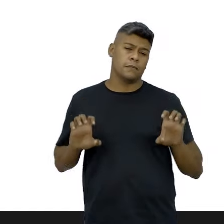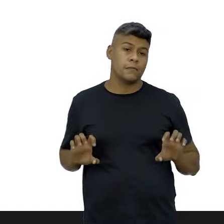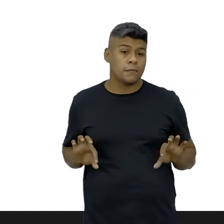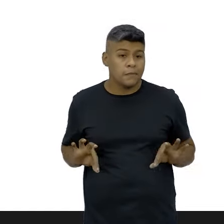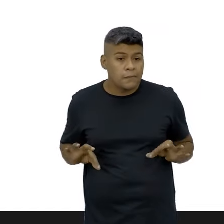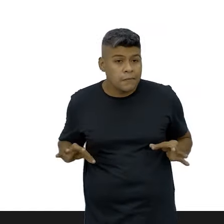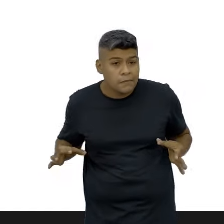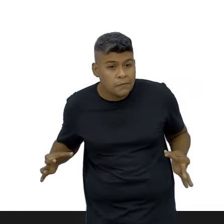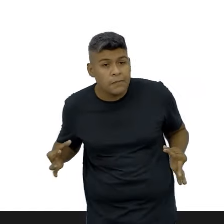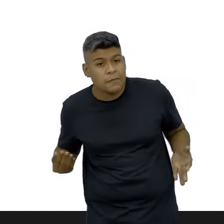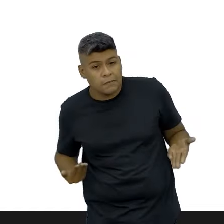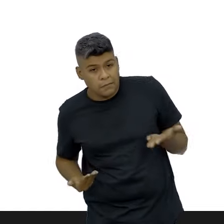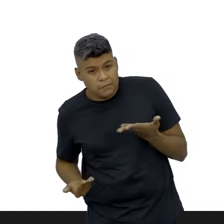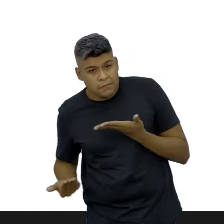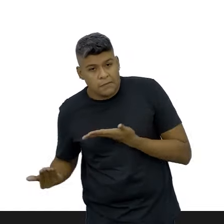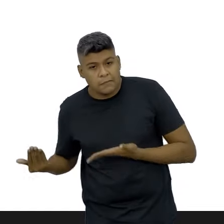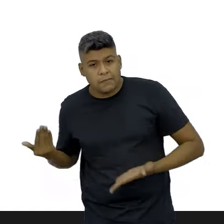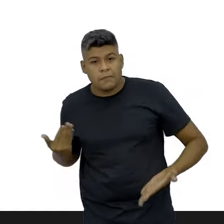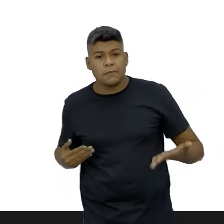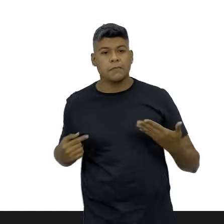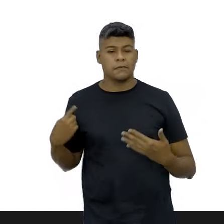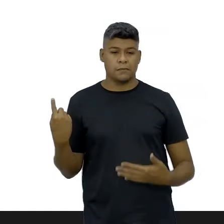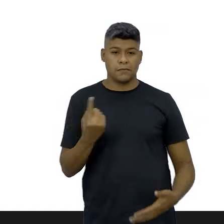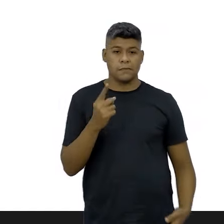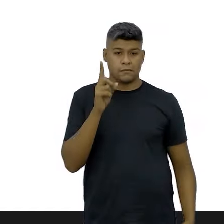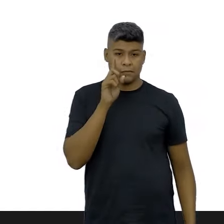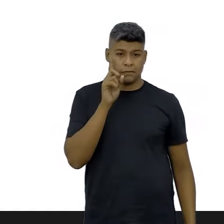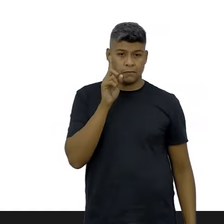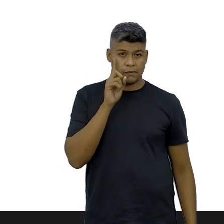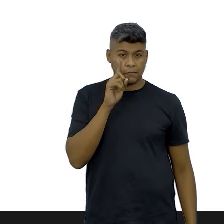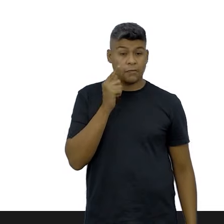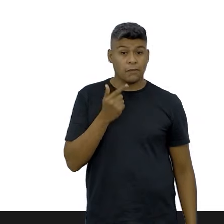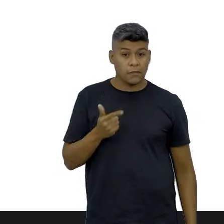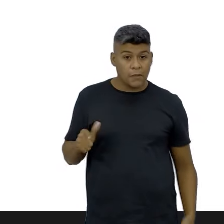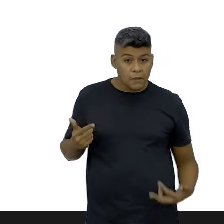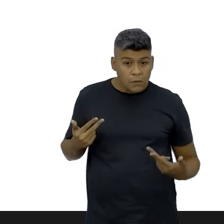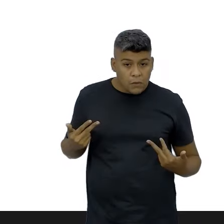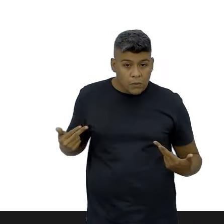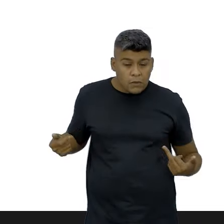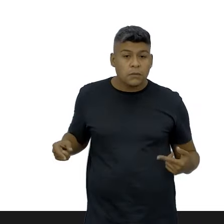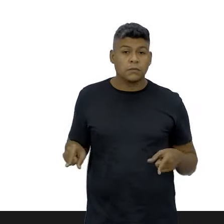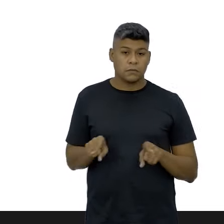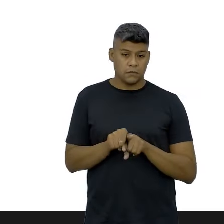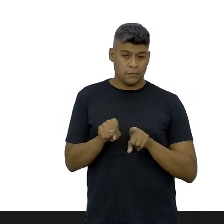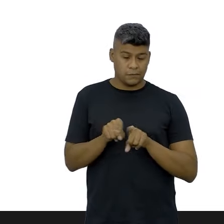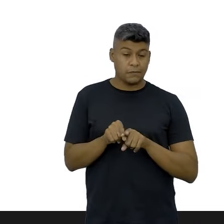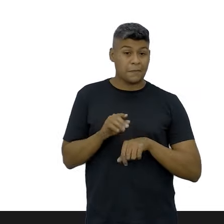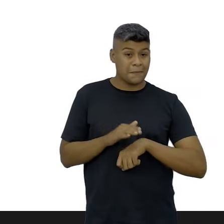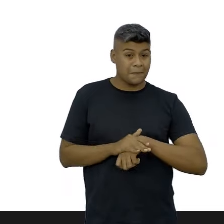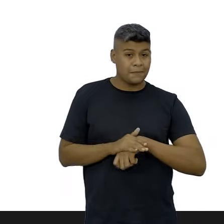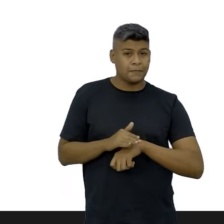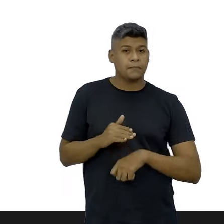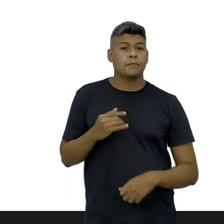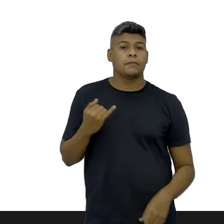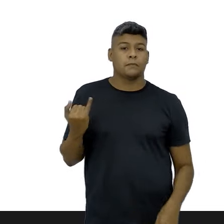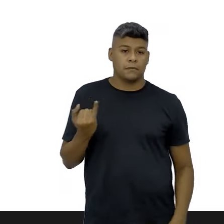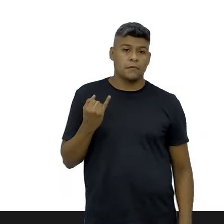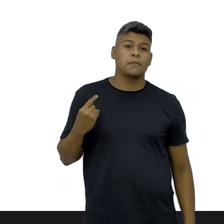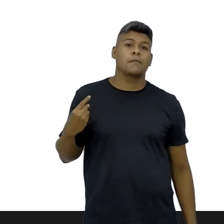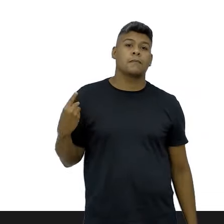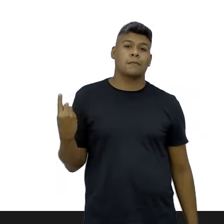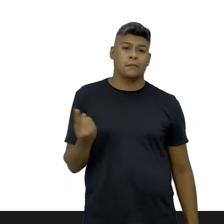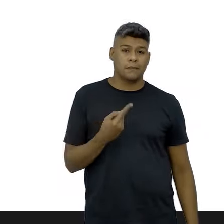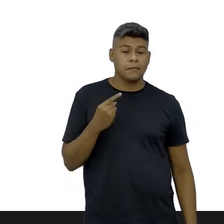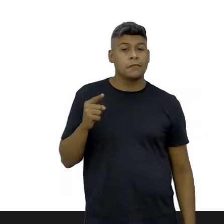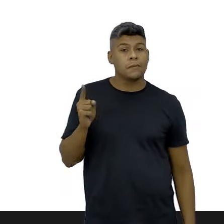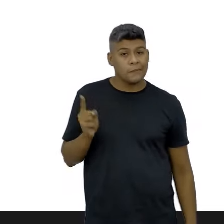que circulam nas trocas do nosso dia a dia. E outro ponto comum, e mais importante aqui para nós, né,